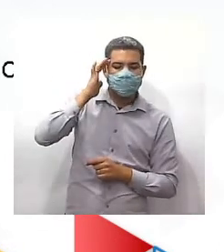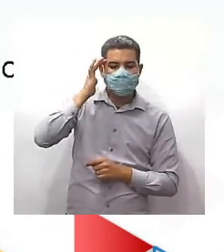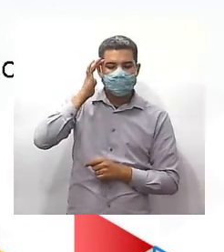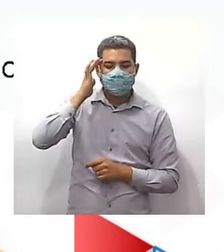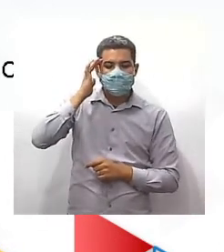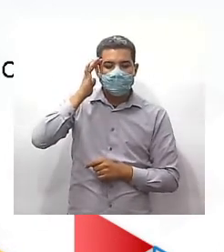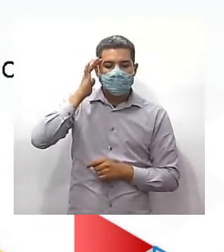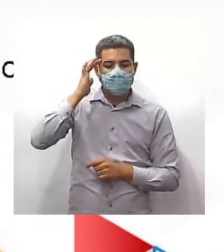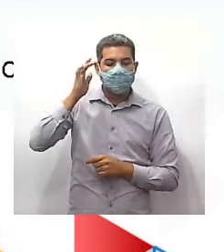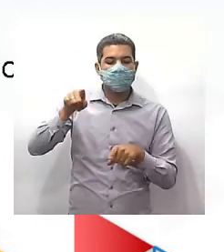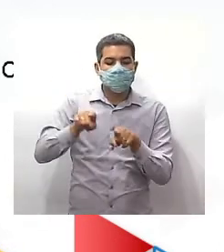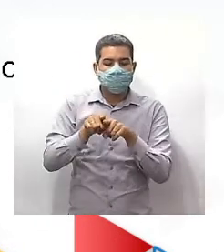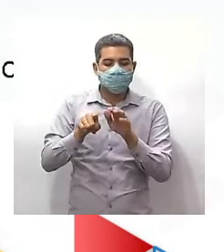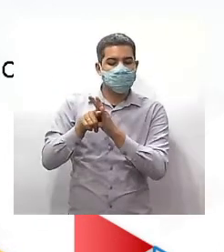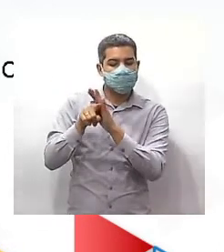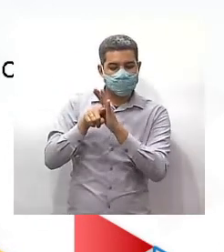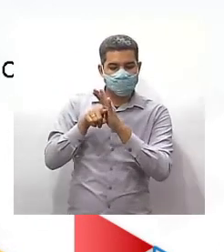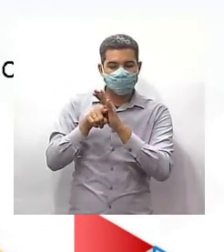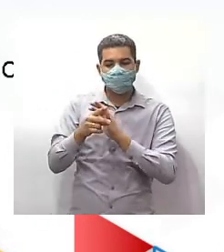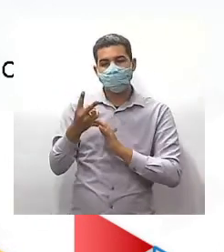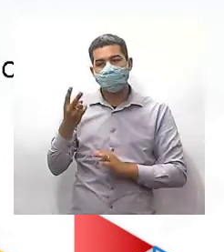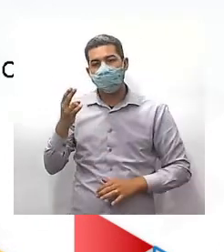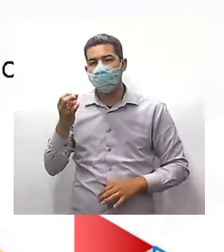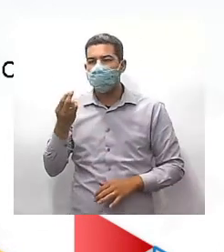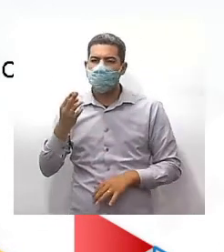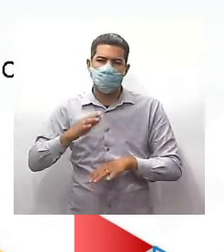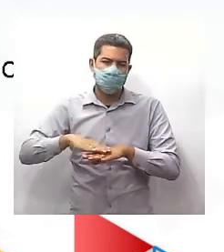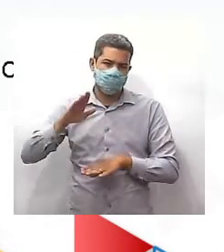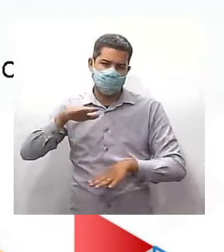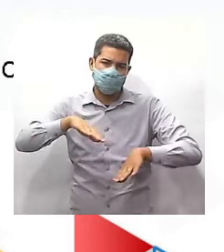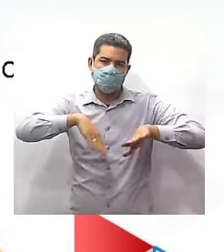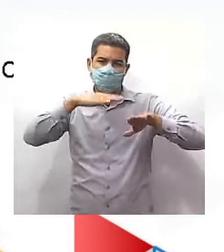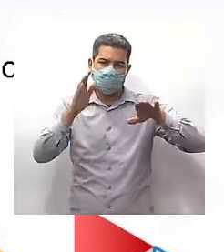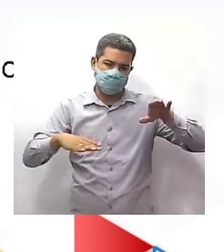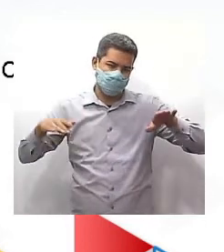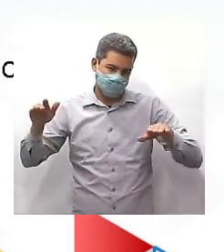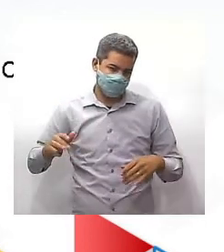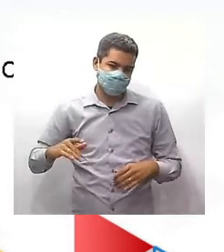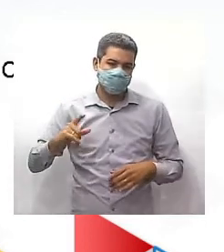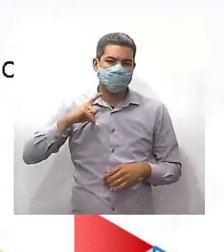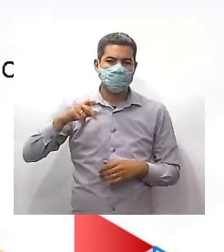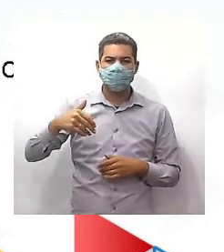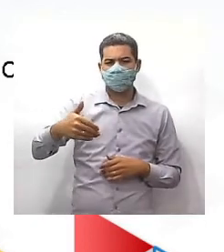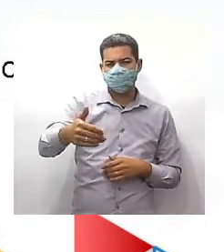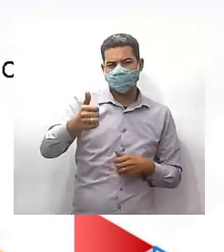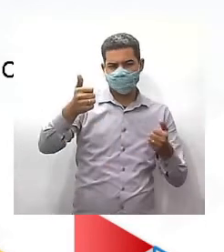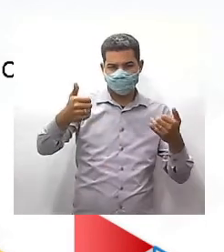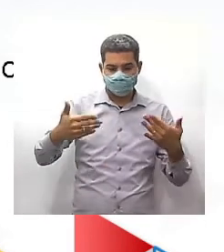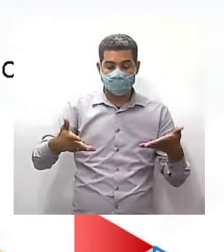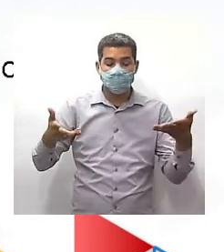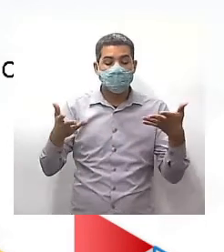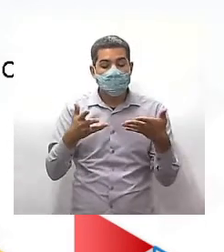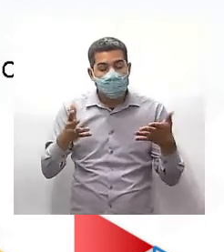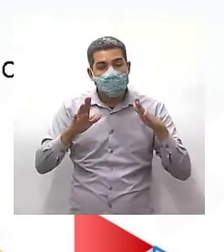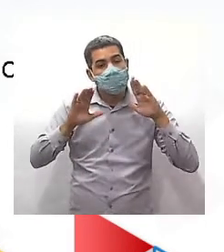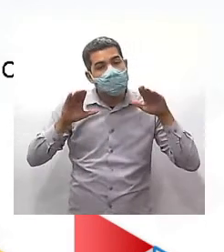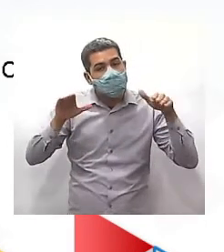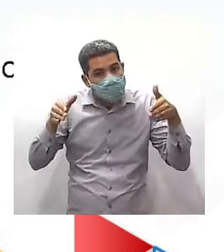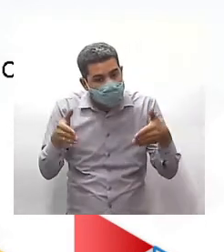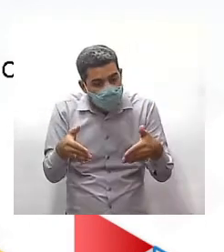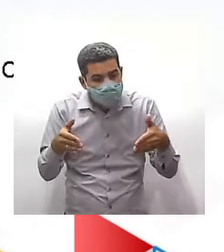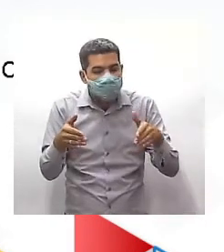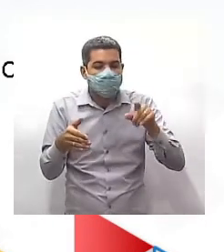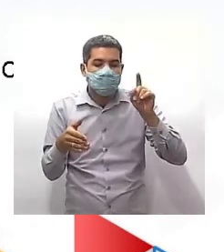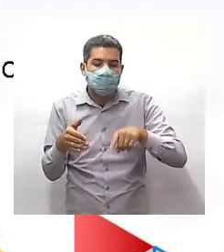relação entre duas ou mais variáveis, que a gente também vai falar nas próximas videoaulas. Mas hoje nós vamos dar a ideia